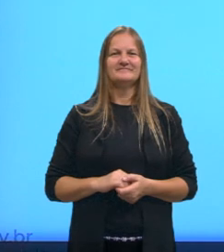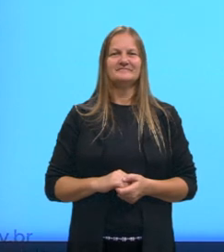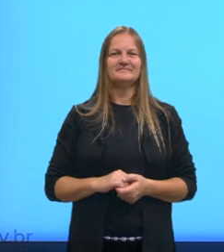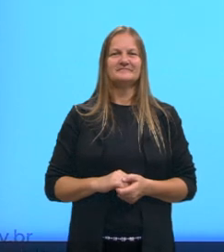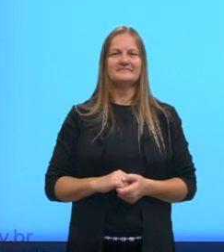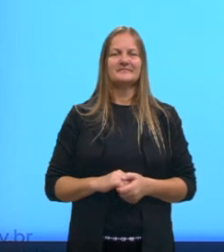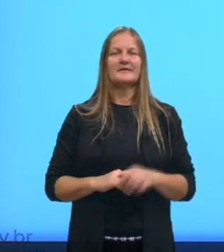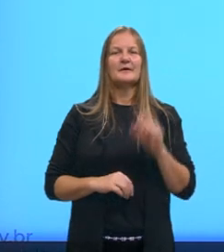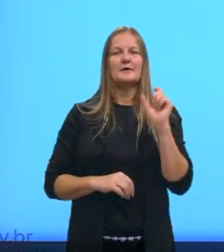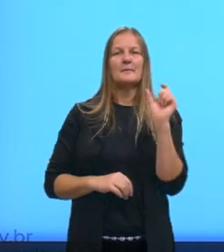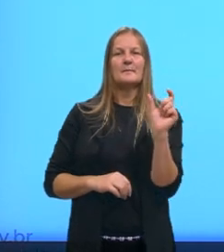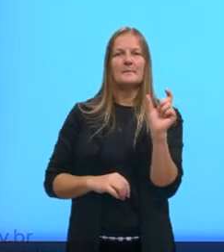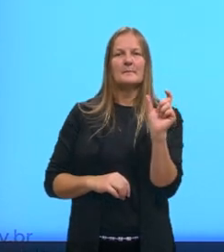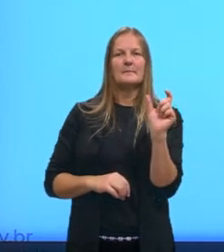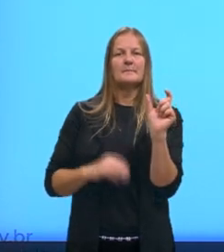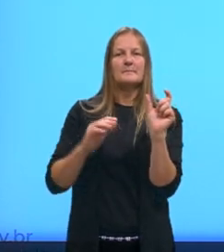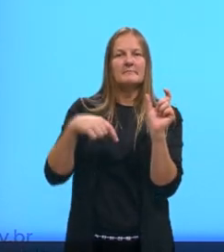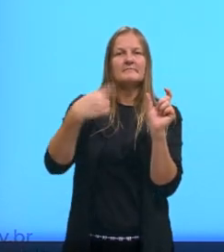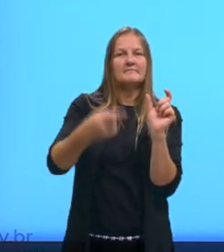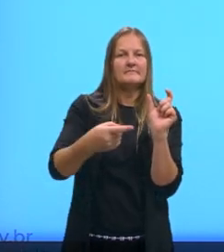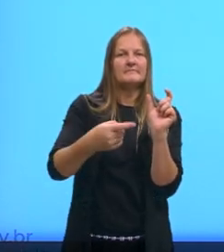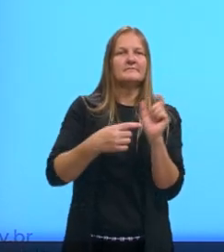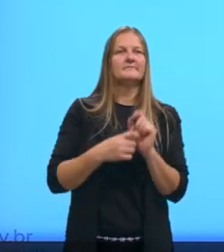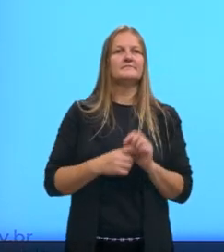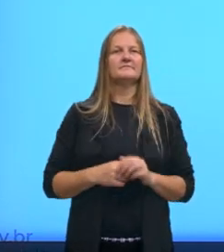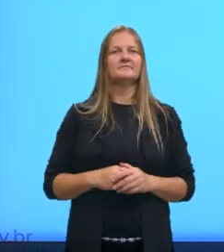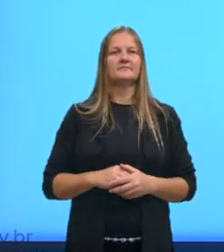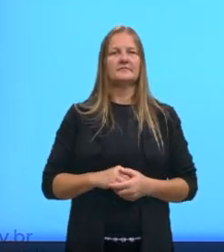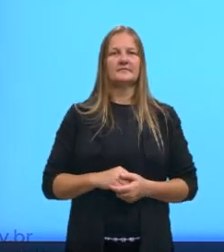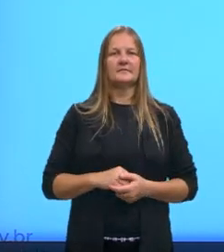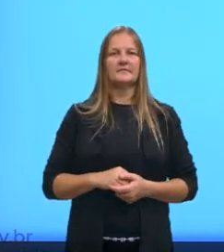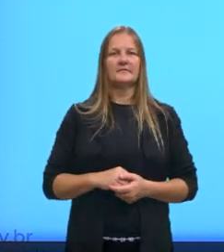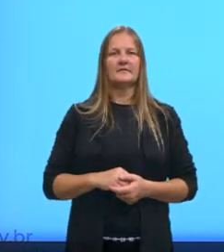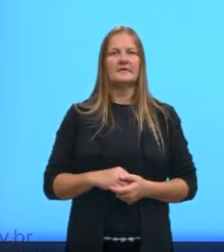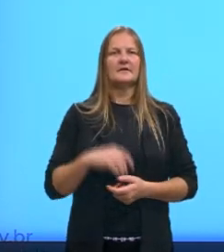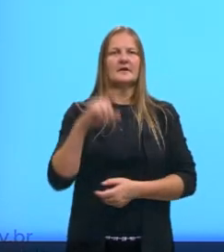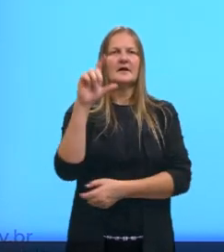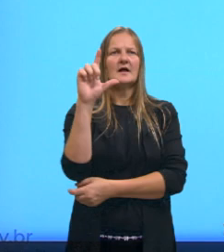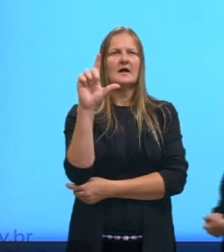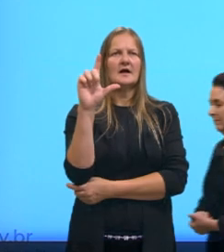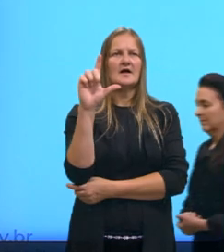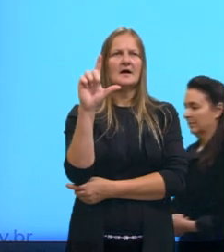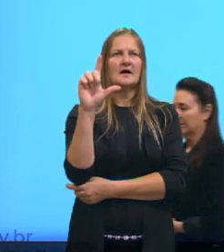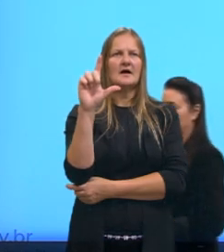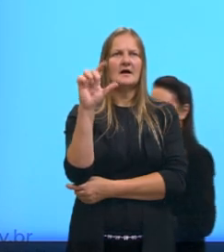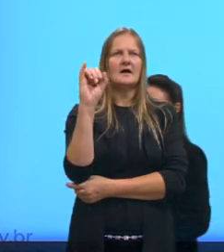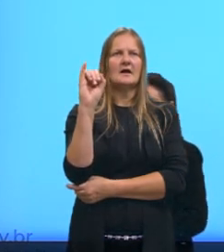e vamos adiante Então pessoal Lite